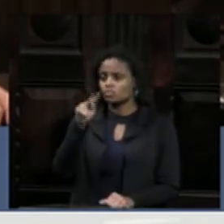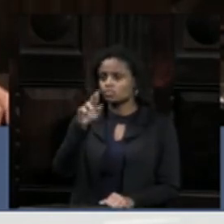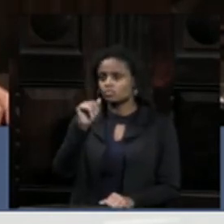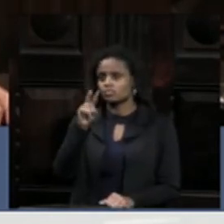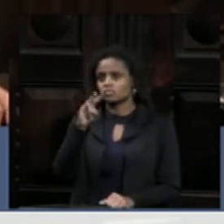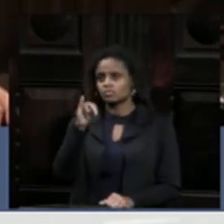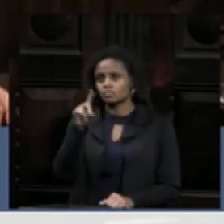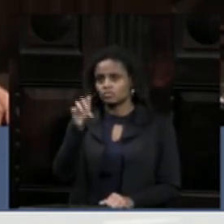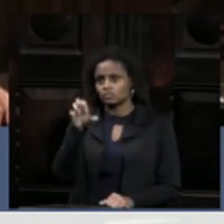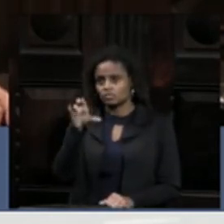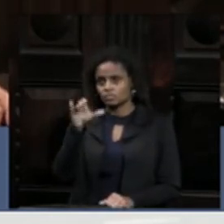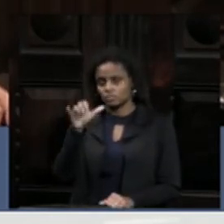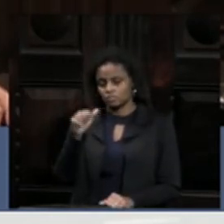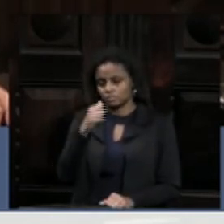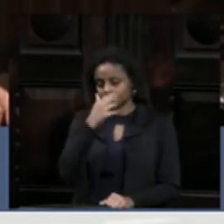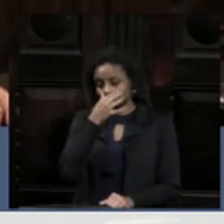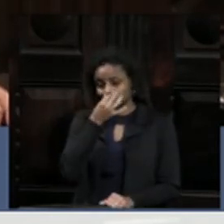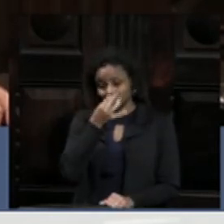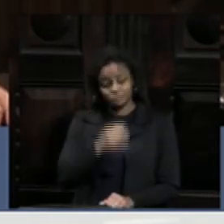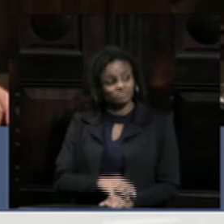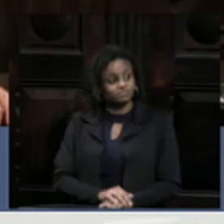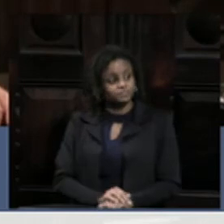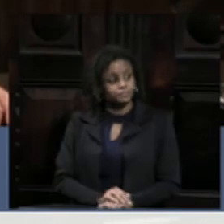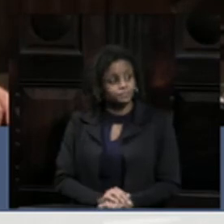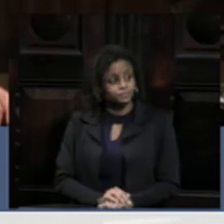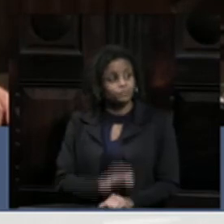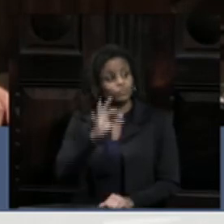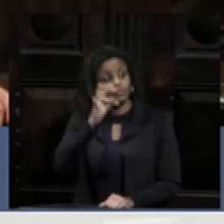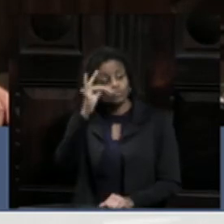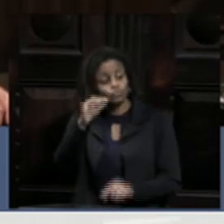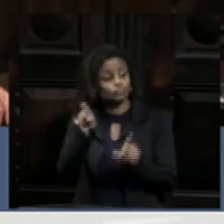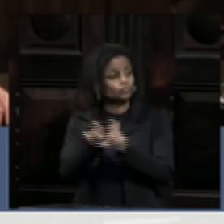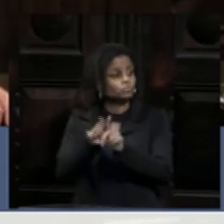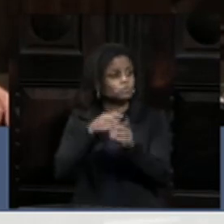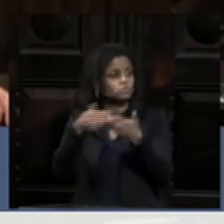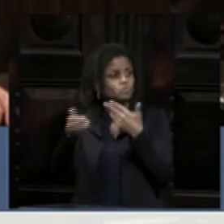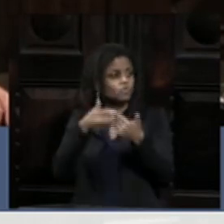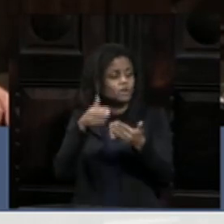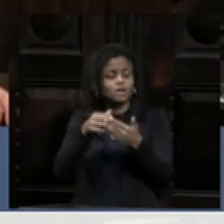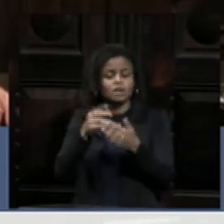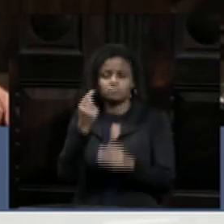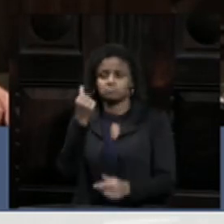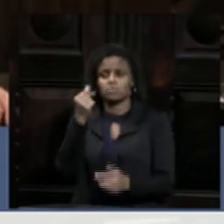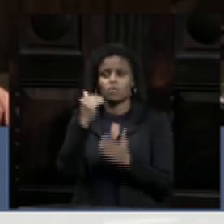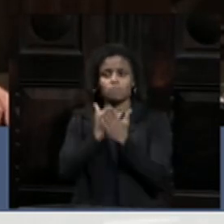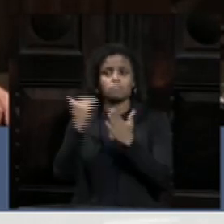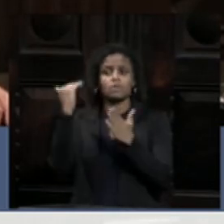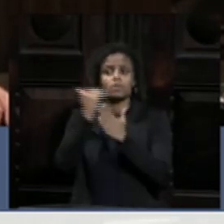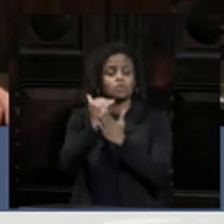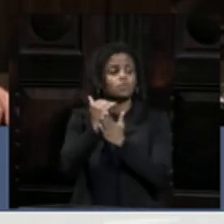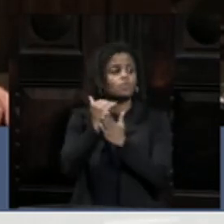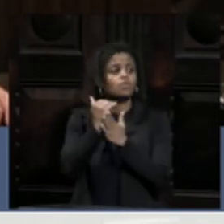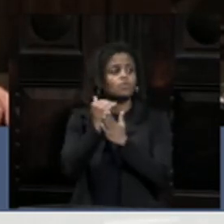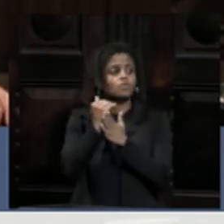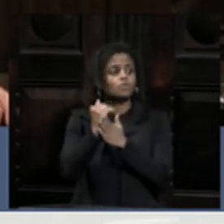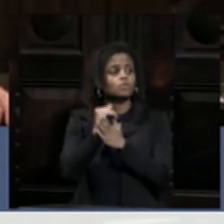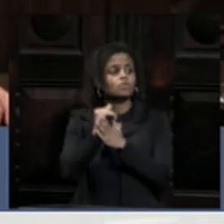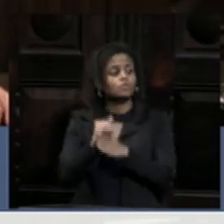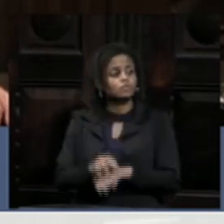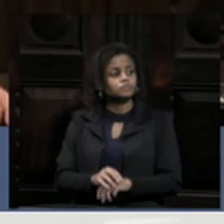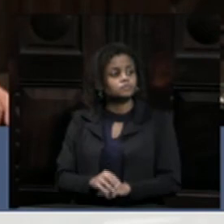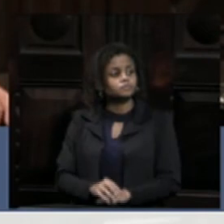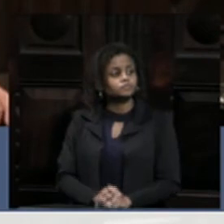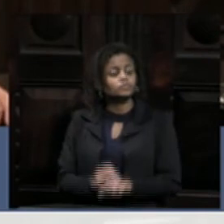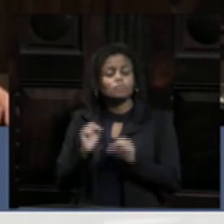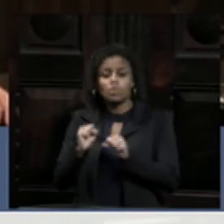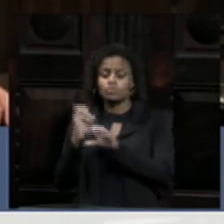no futuro, para concluir, senhor presidente, qualquer valor a maior que se some às